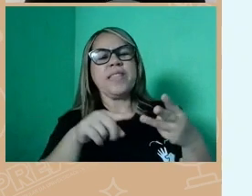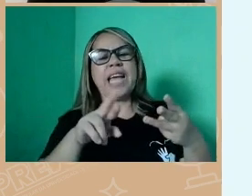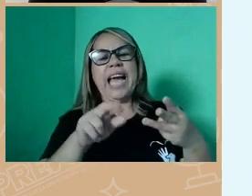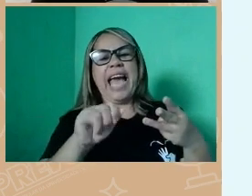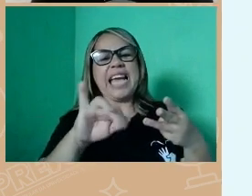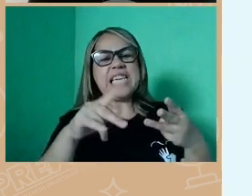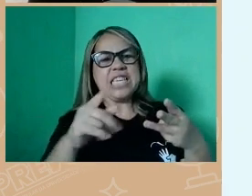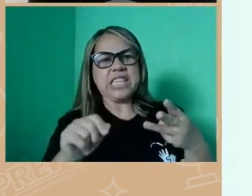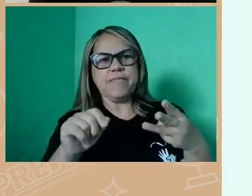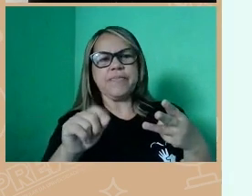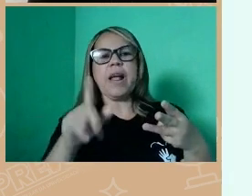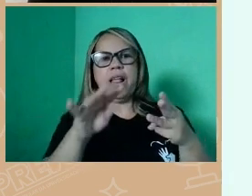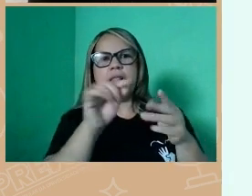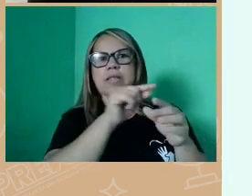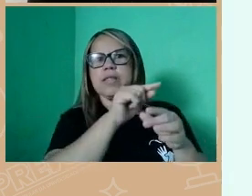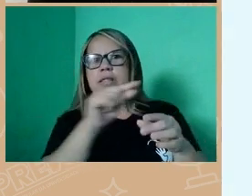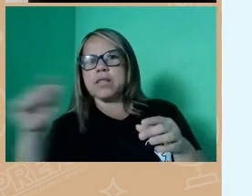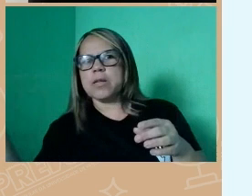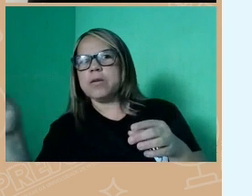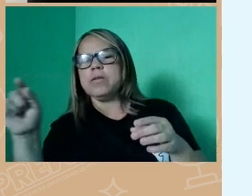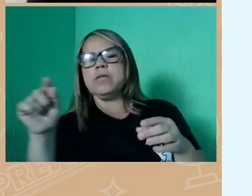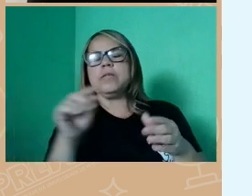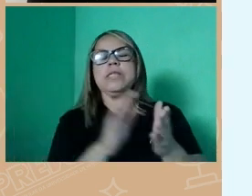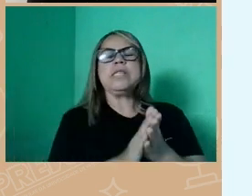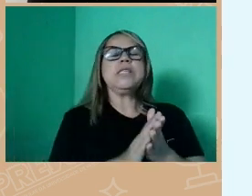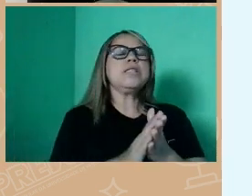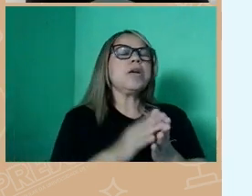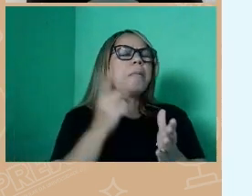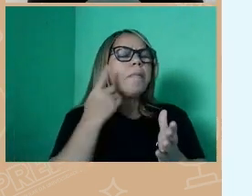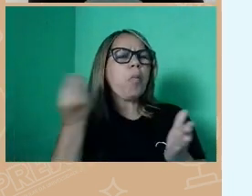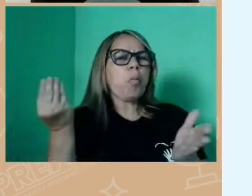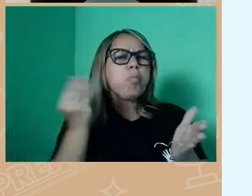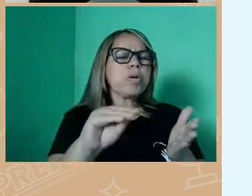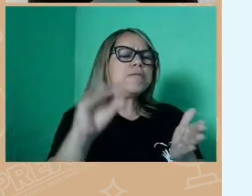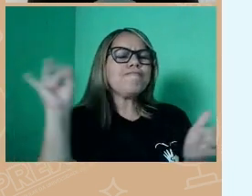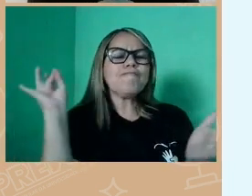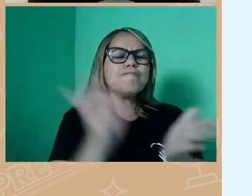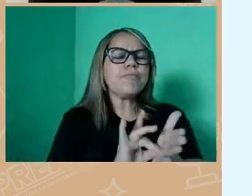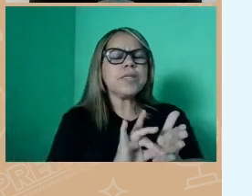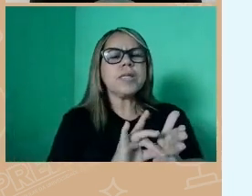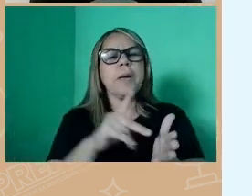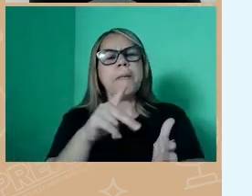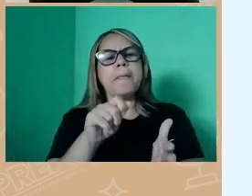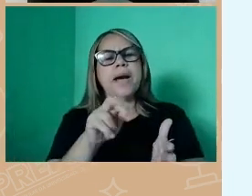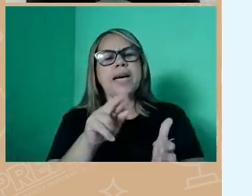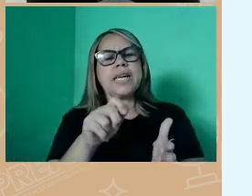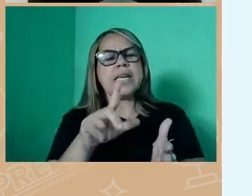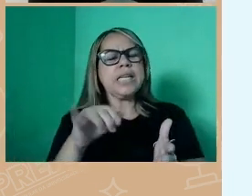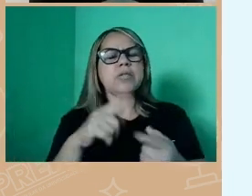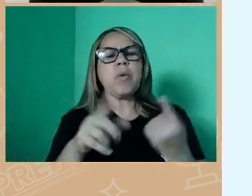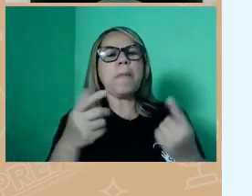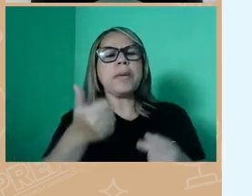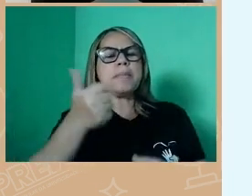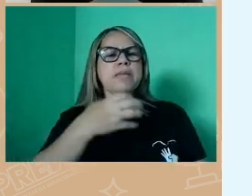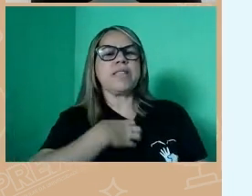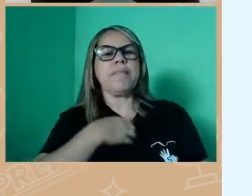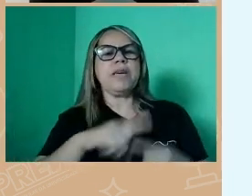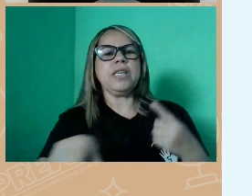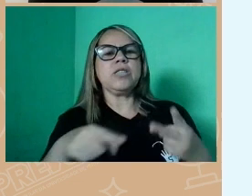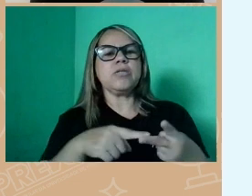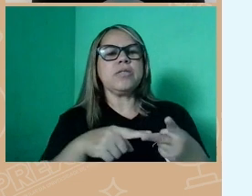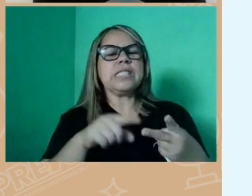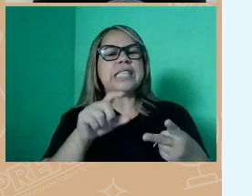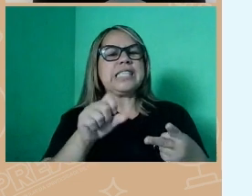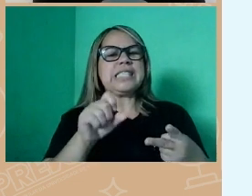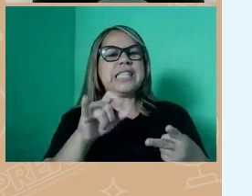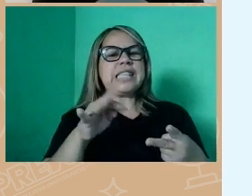sublinhado. Empregou corretamente paralelismo. Letra A, semântico. Letra B, sintático.